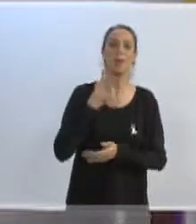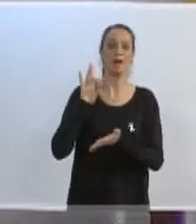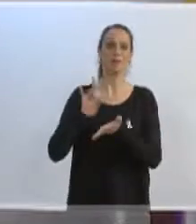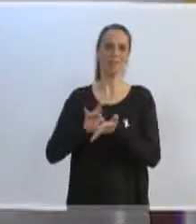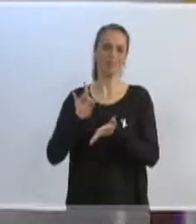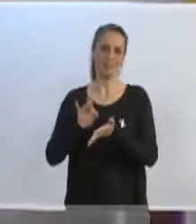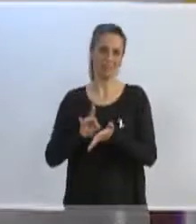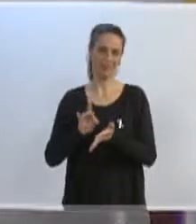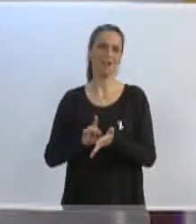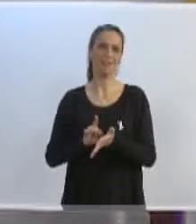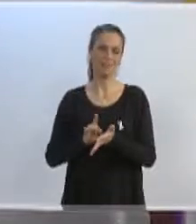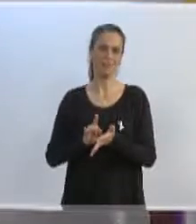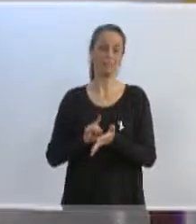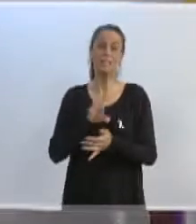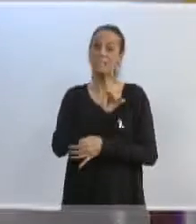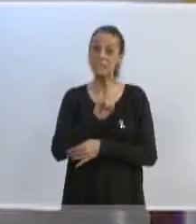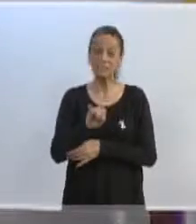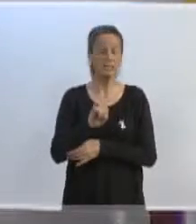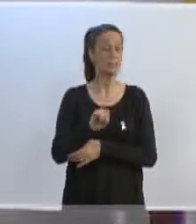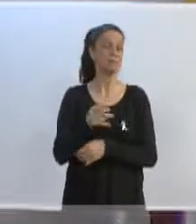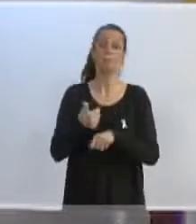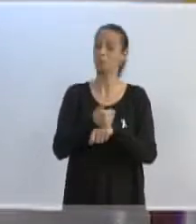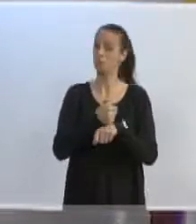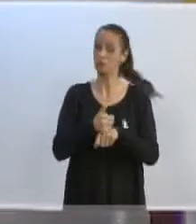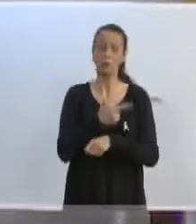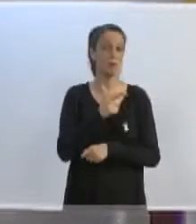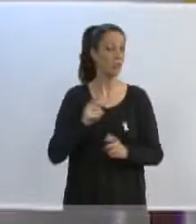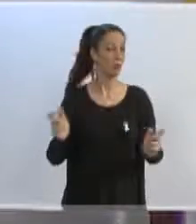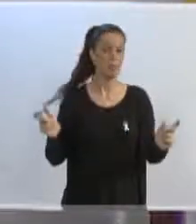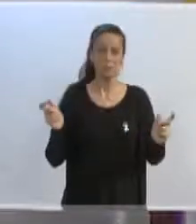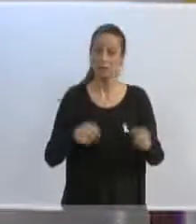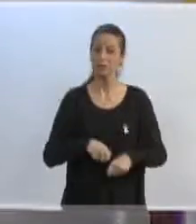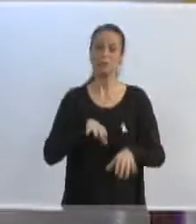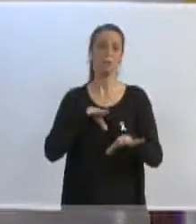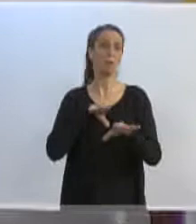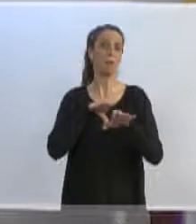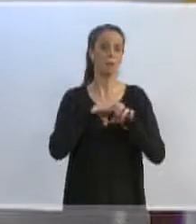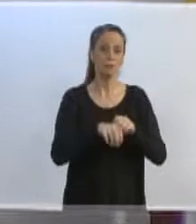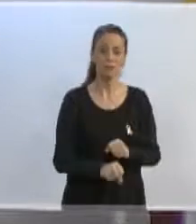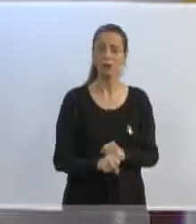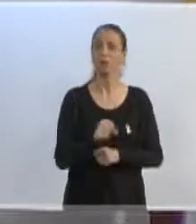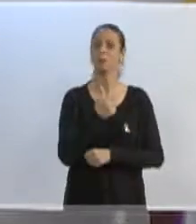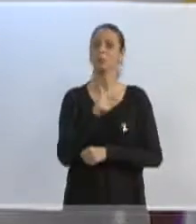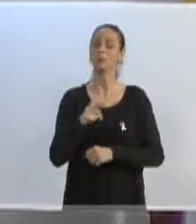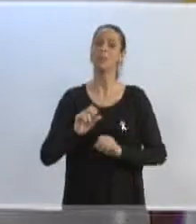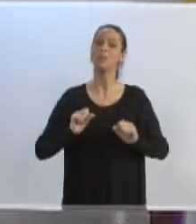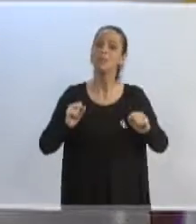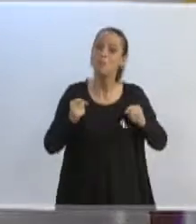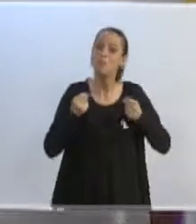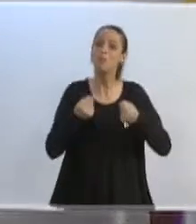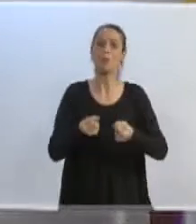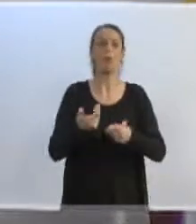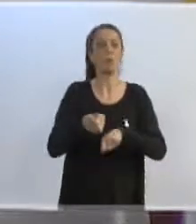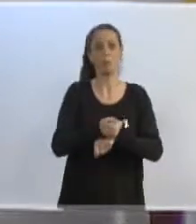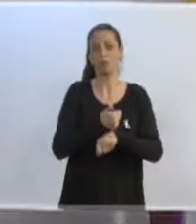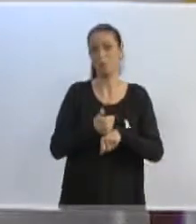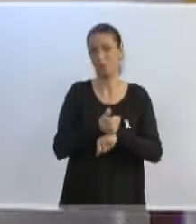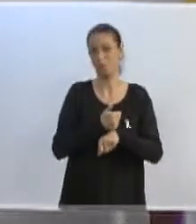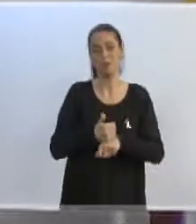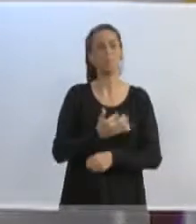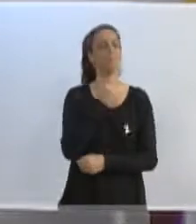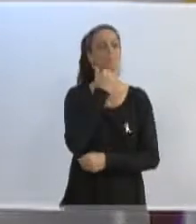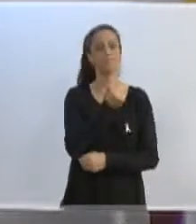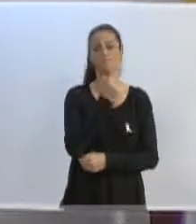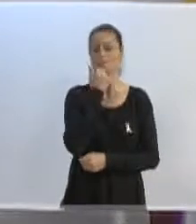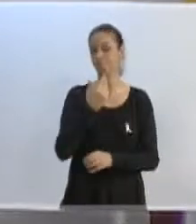Se os profissionais não forem capacitados regularmente, se não houver o empenho desses profissionais, de nada adianta